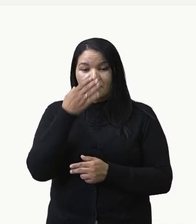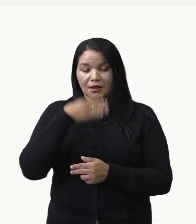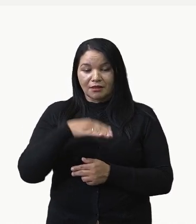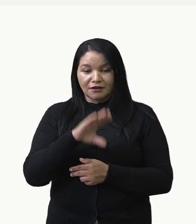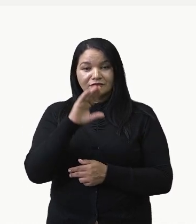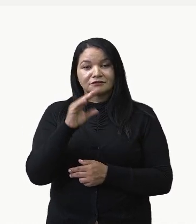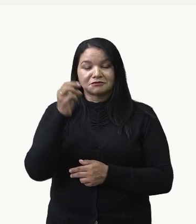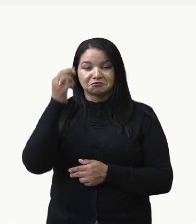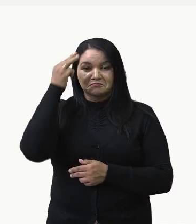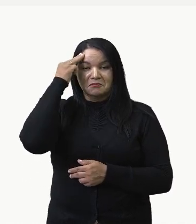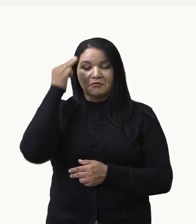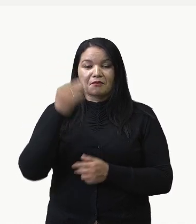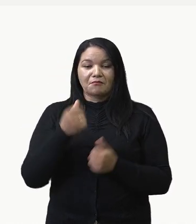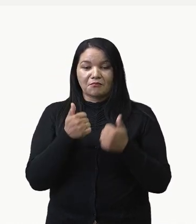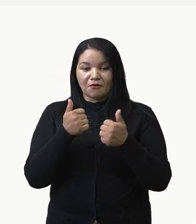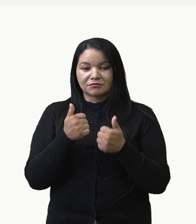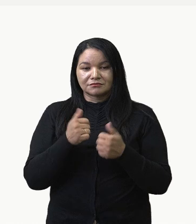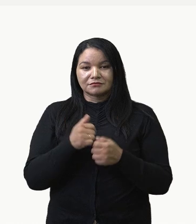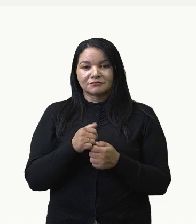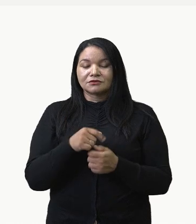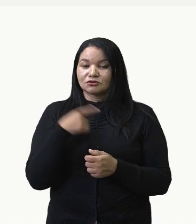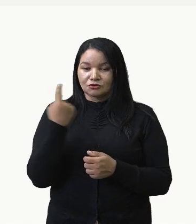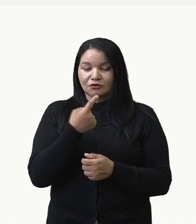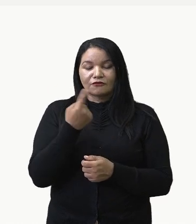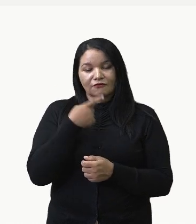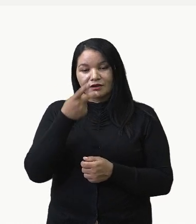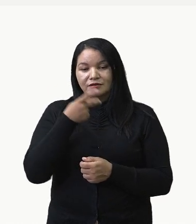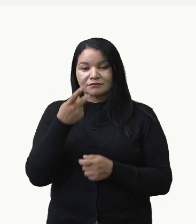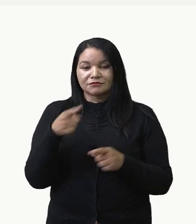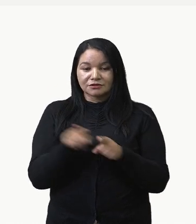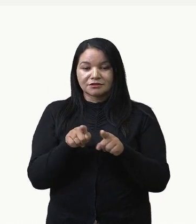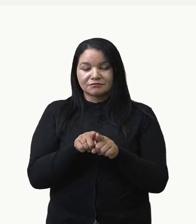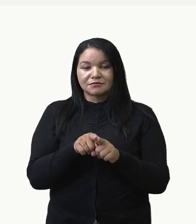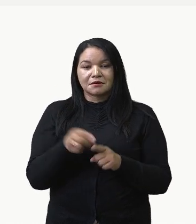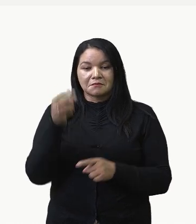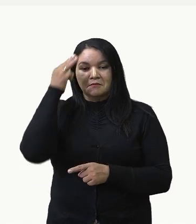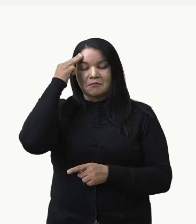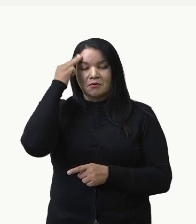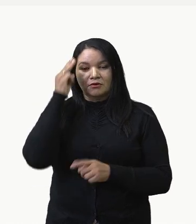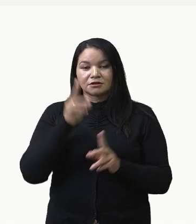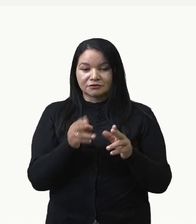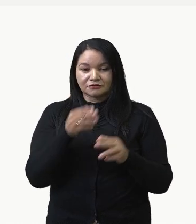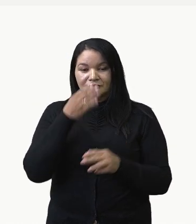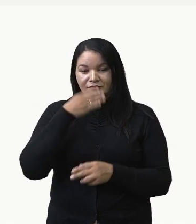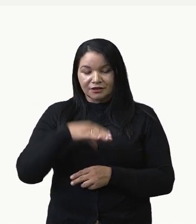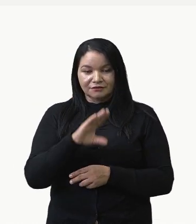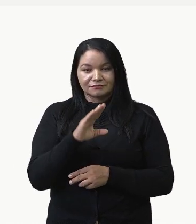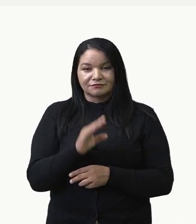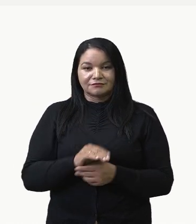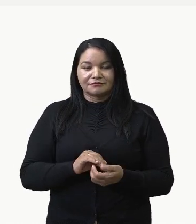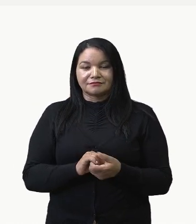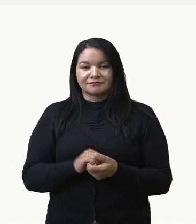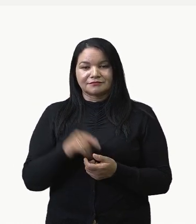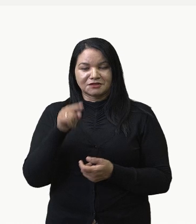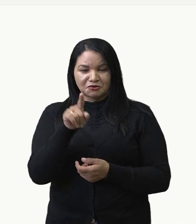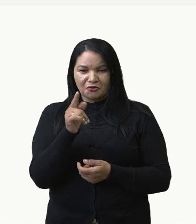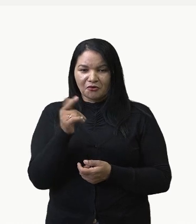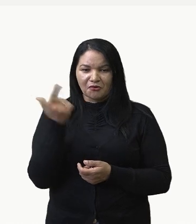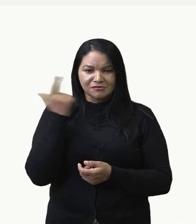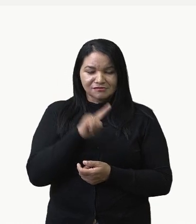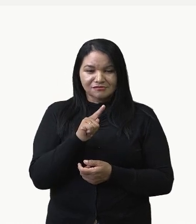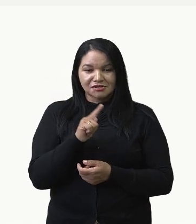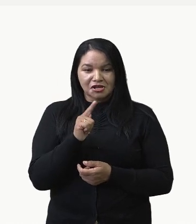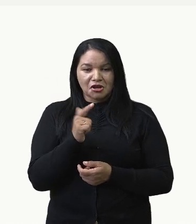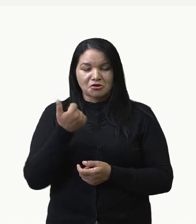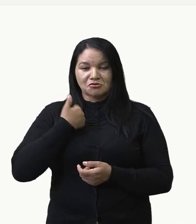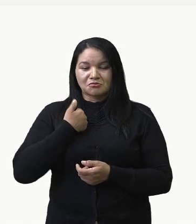também fala isso aqui né que a pessoa tem memória de elefante né Então aí a pergunta é não é possível que você sabe todos os números de telefone